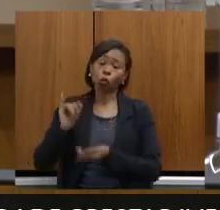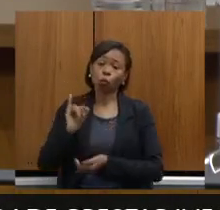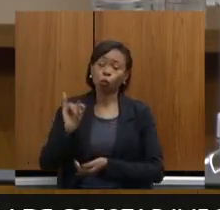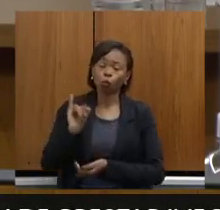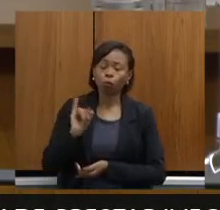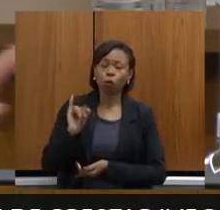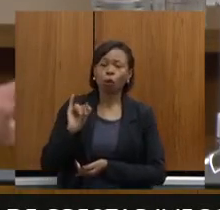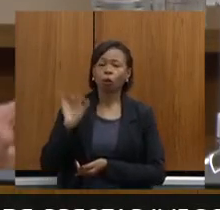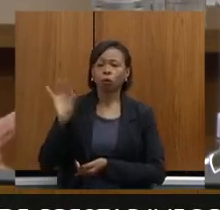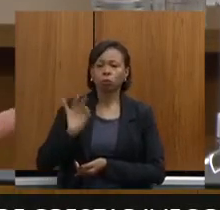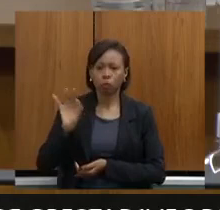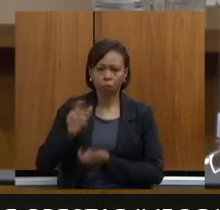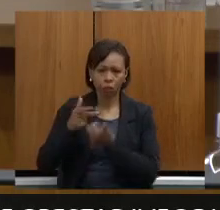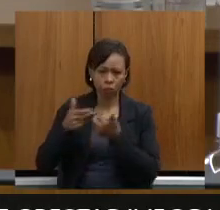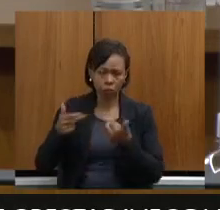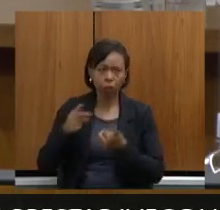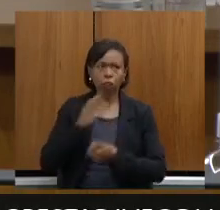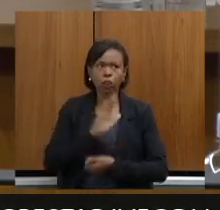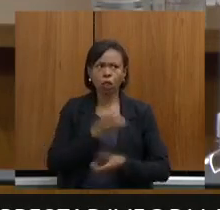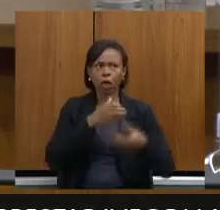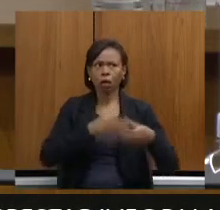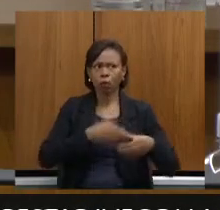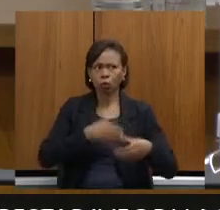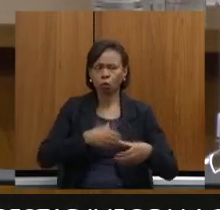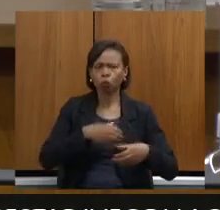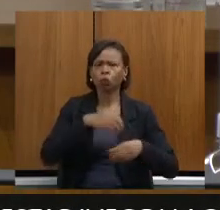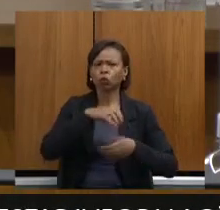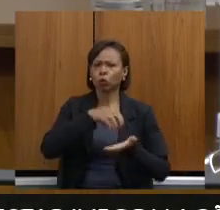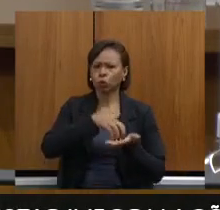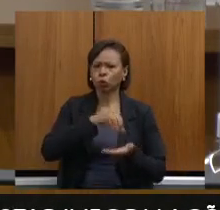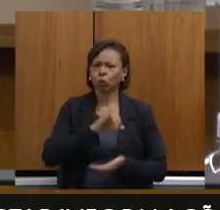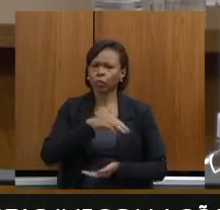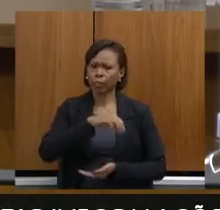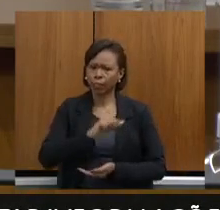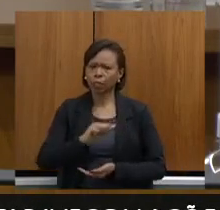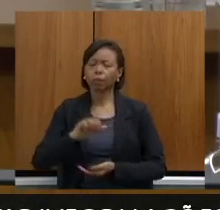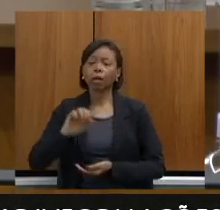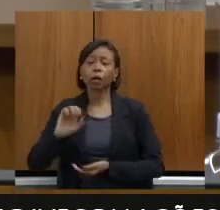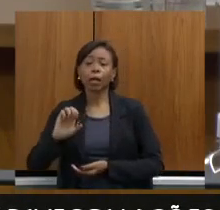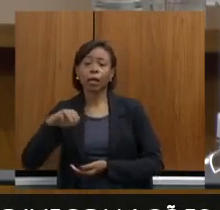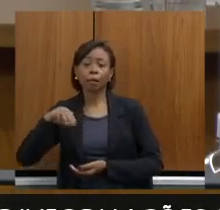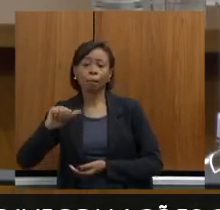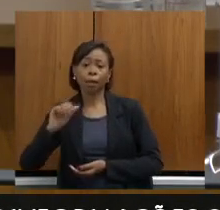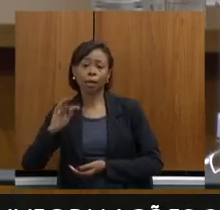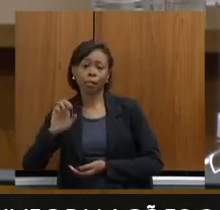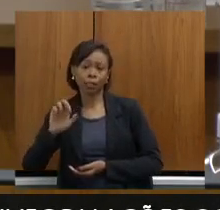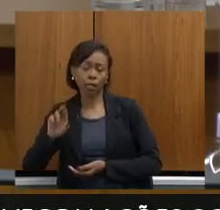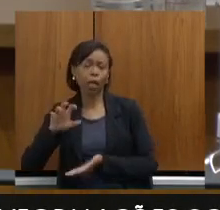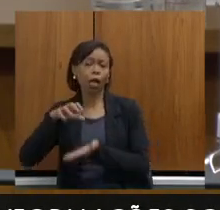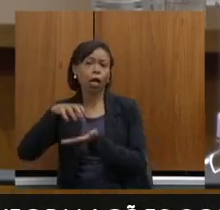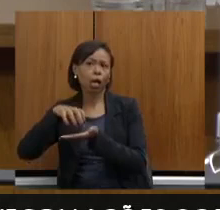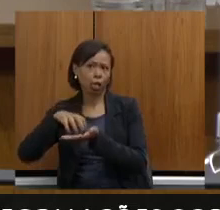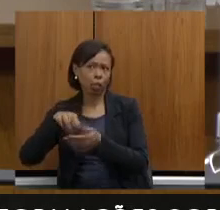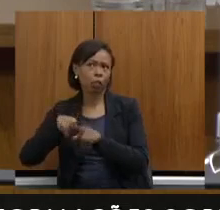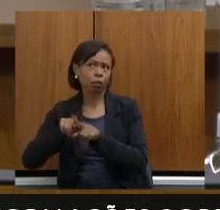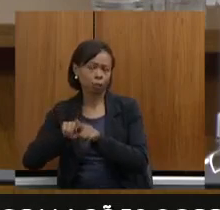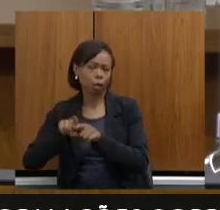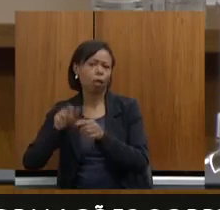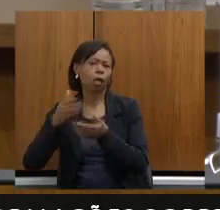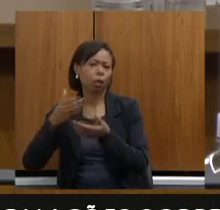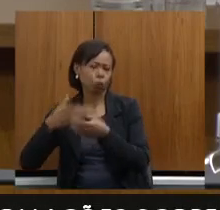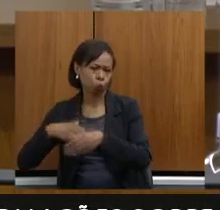imã nós já tivemos recentemente um concurso da Emater que ainda está Vado da nossa preocupação em relação ao concursos